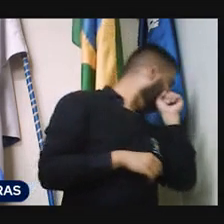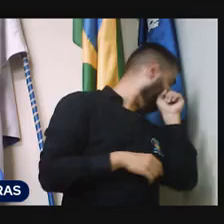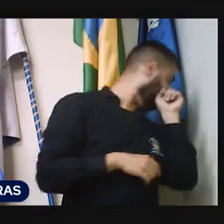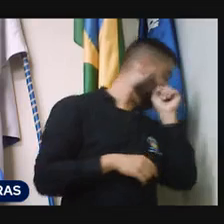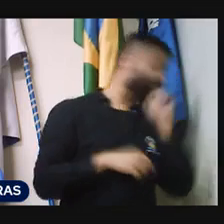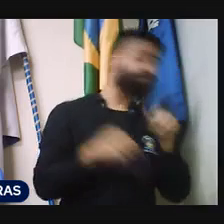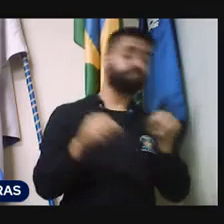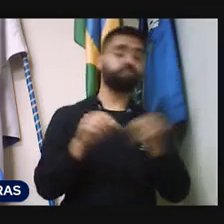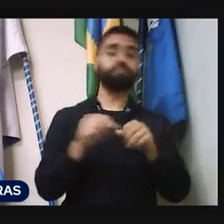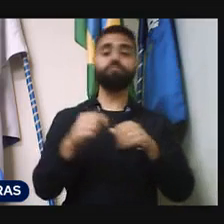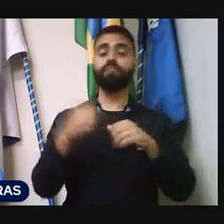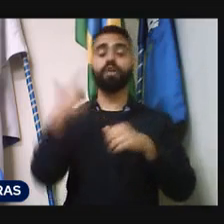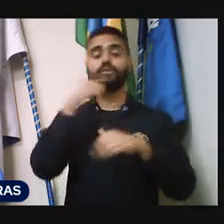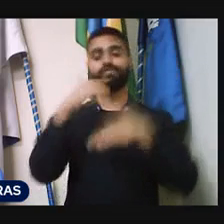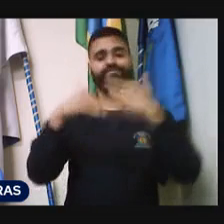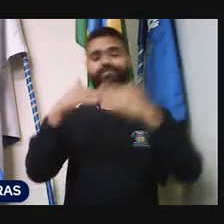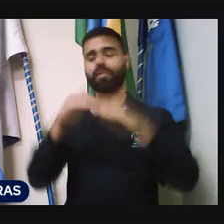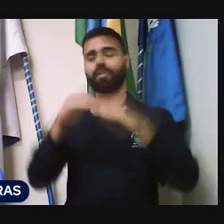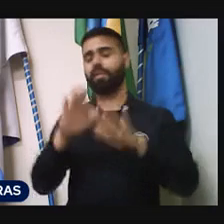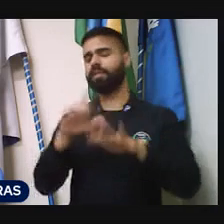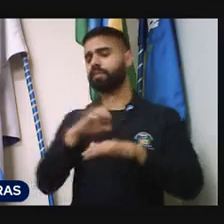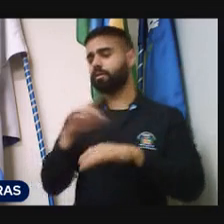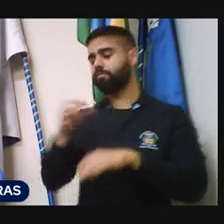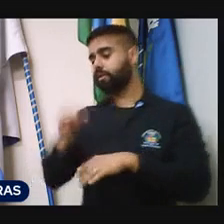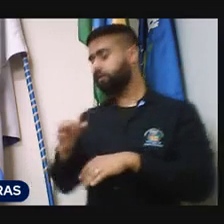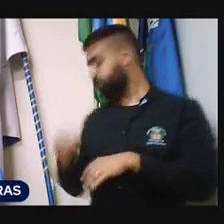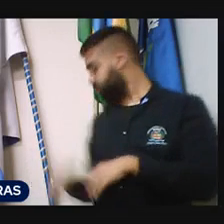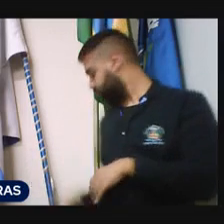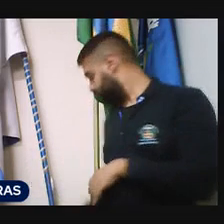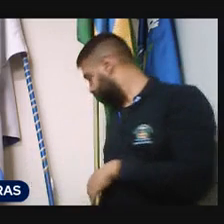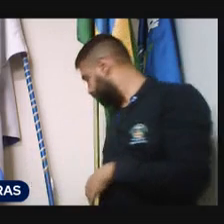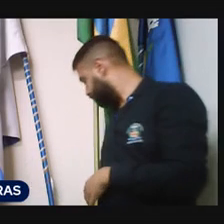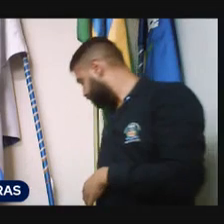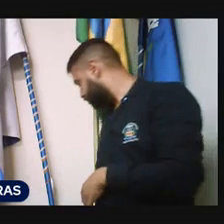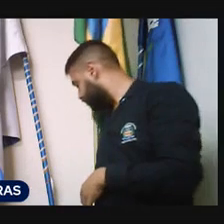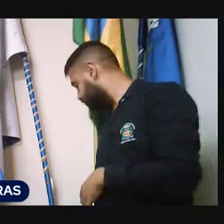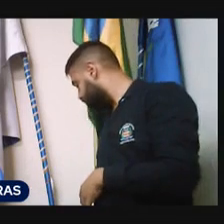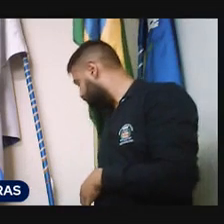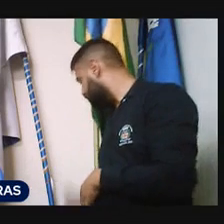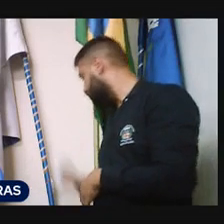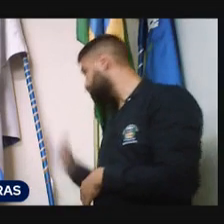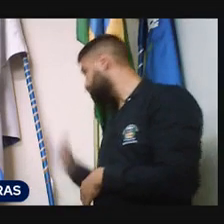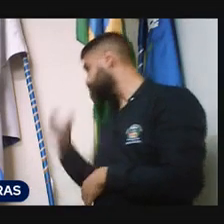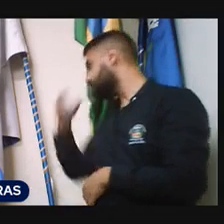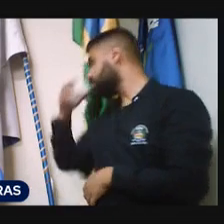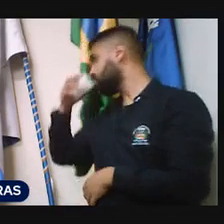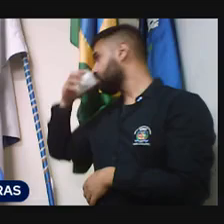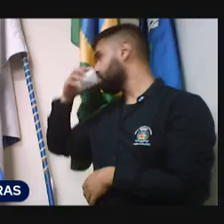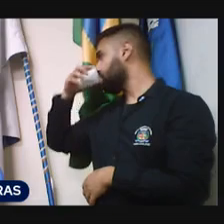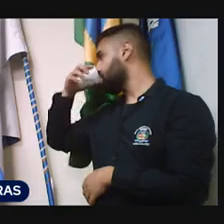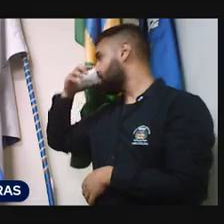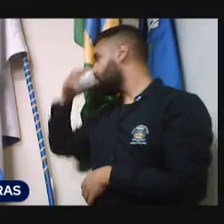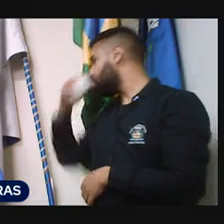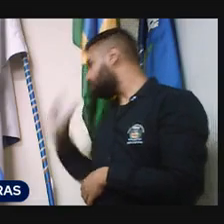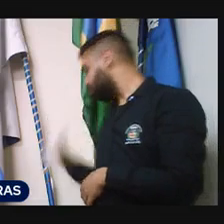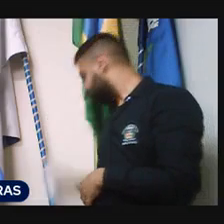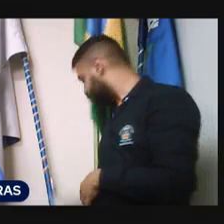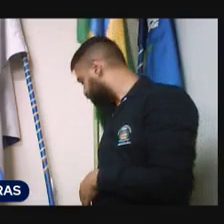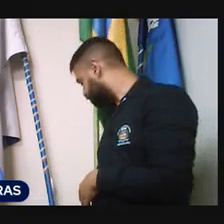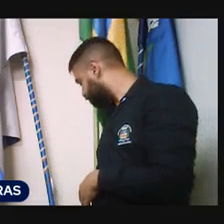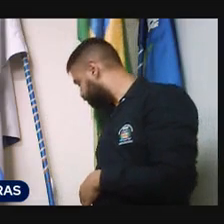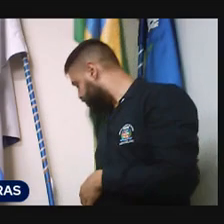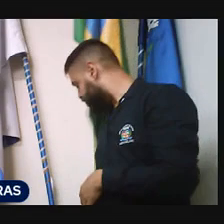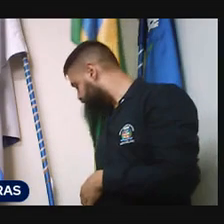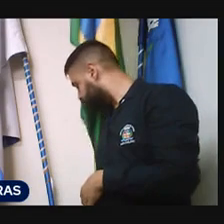funcionar eu tenho certeza que o prefeito canadinho junto com essa casa vão ter sabedoria e Deus vai abençoar a gente